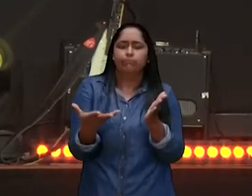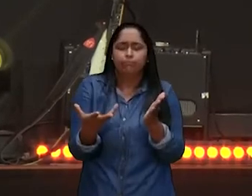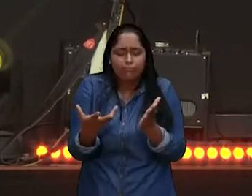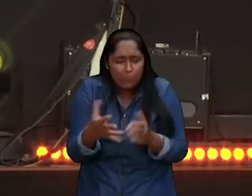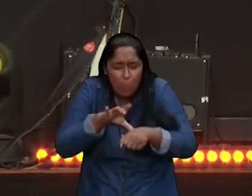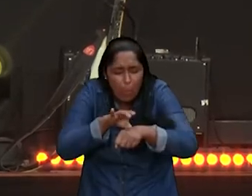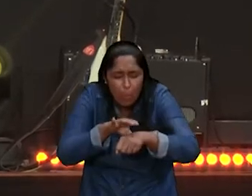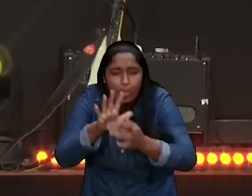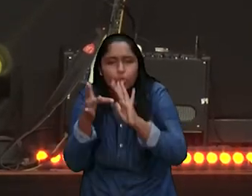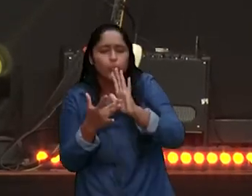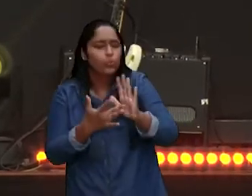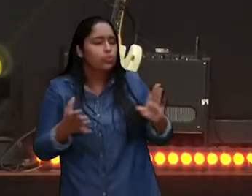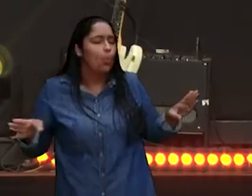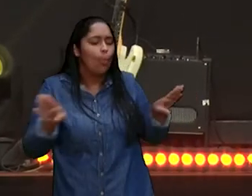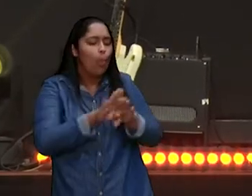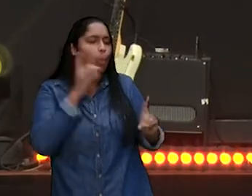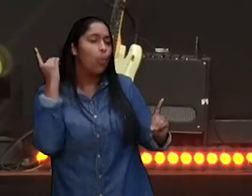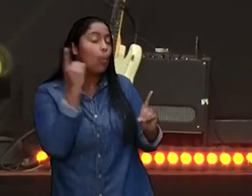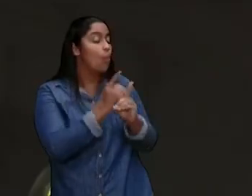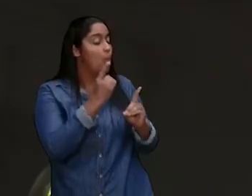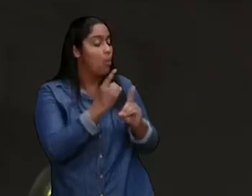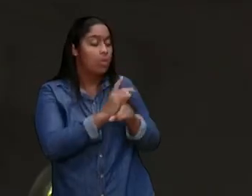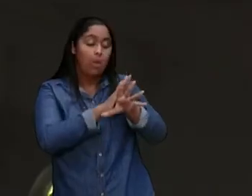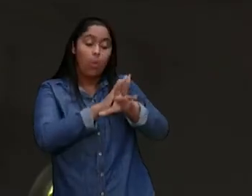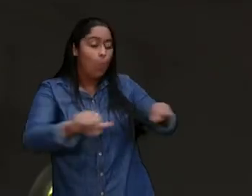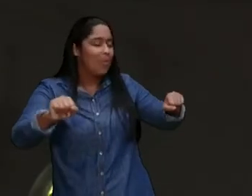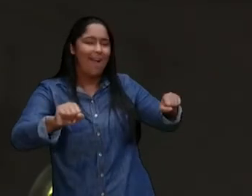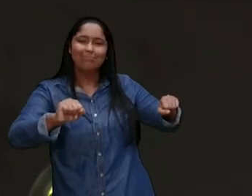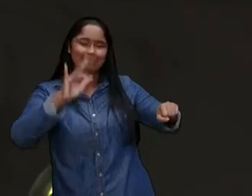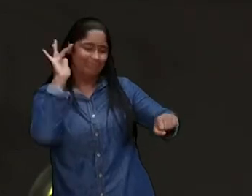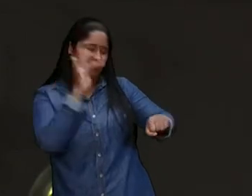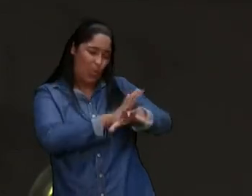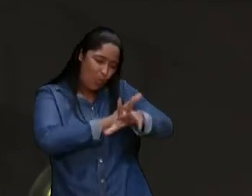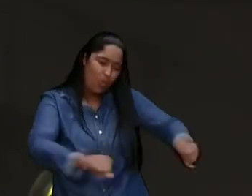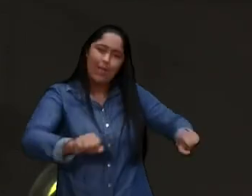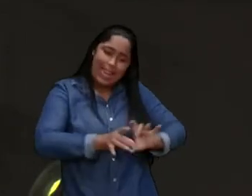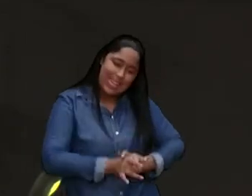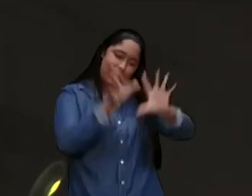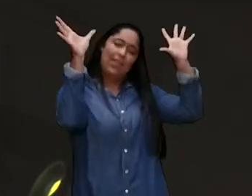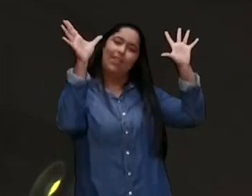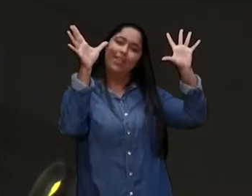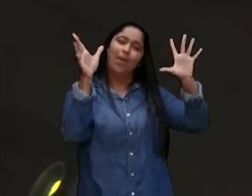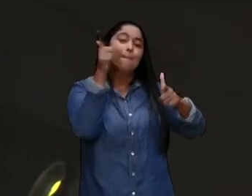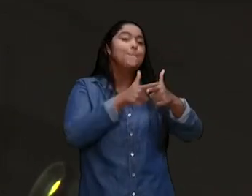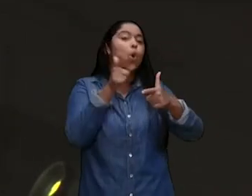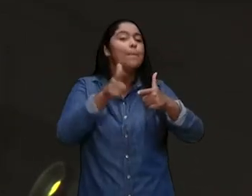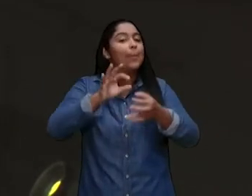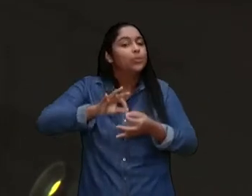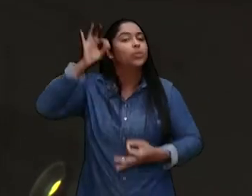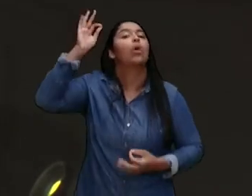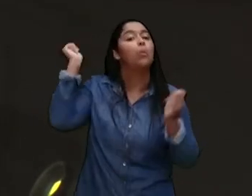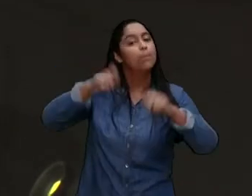pecados são perdoados quando o problema ali espiritual um problema espiritual pode gerar depressão pode o plano espiritual